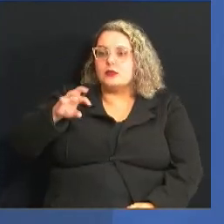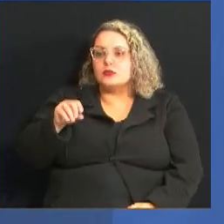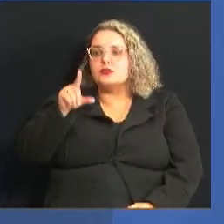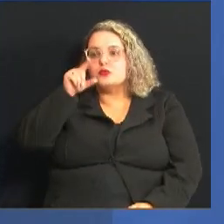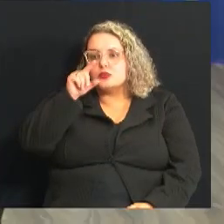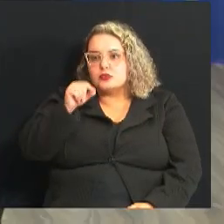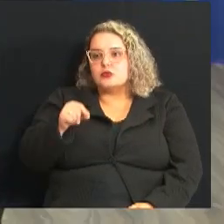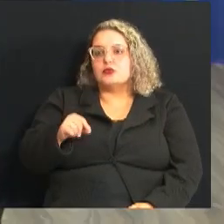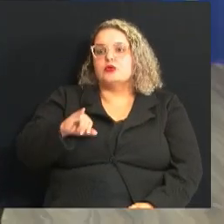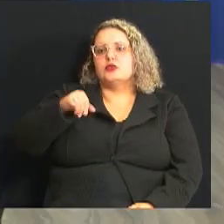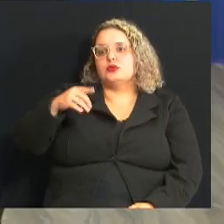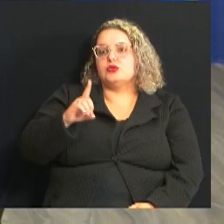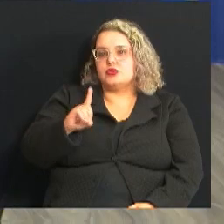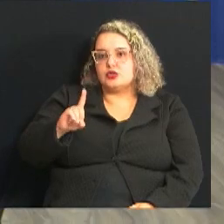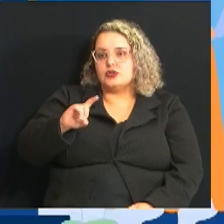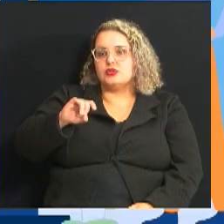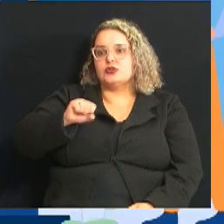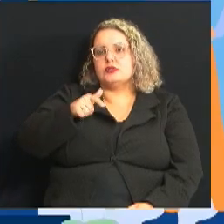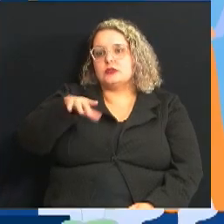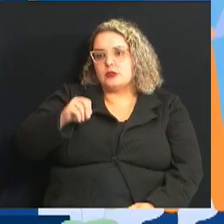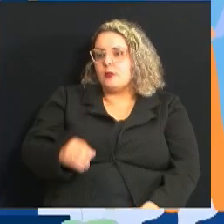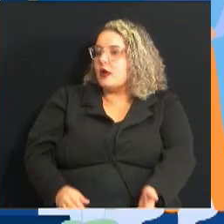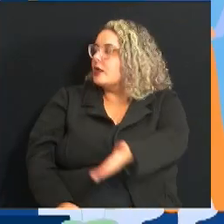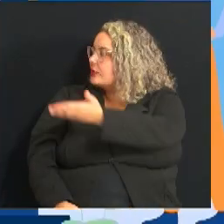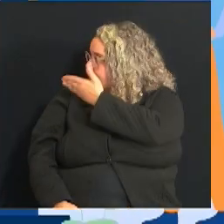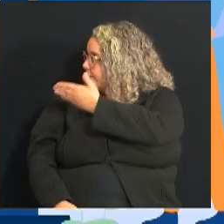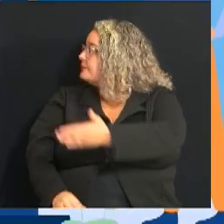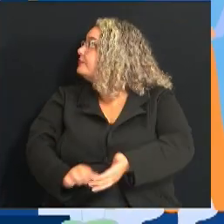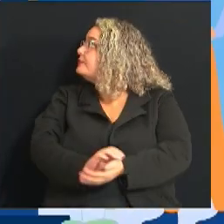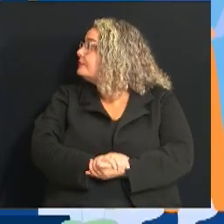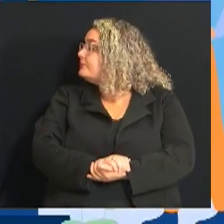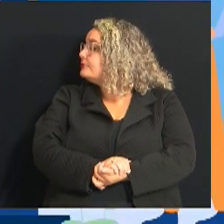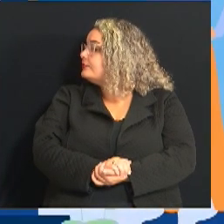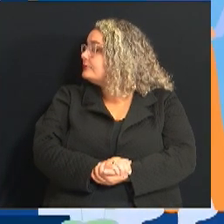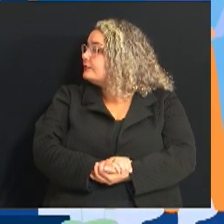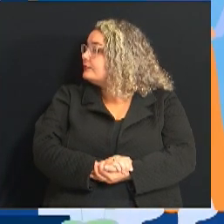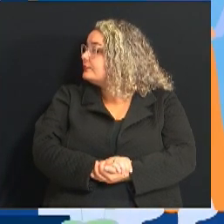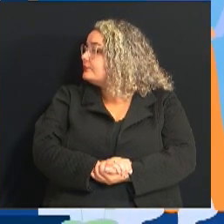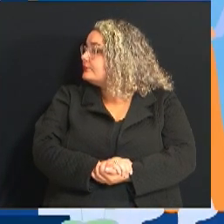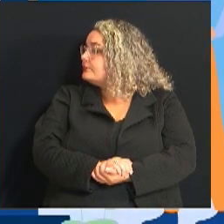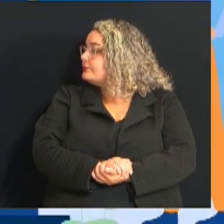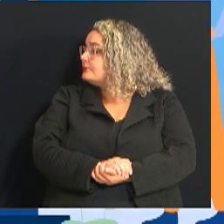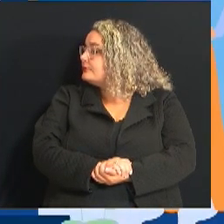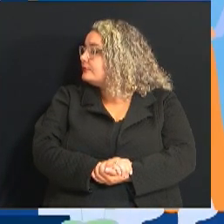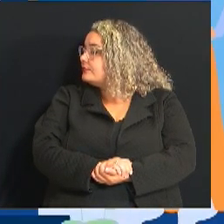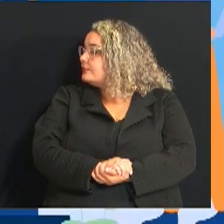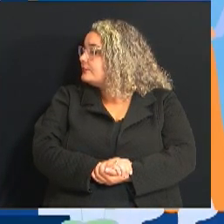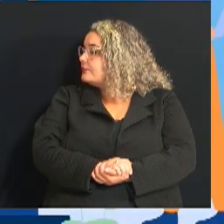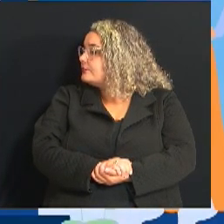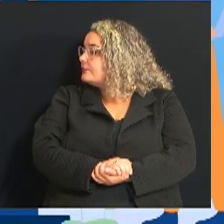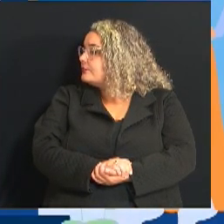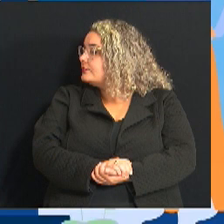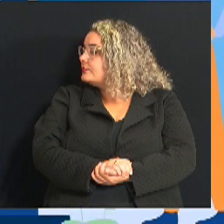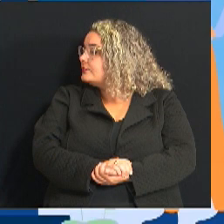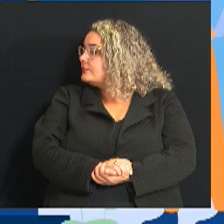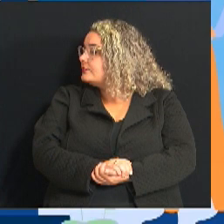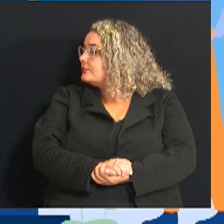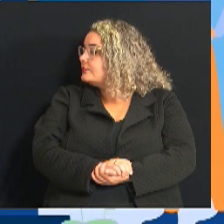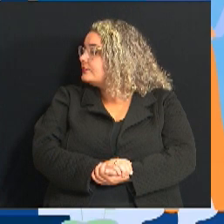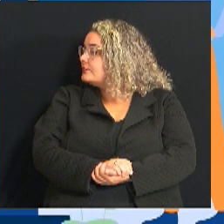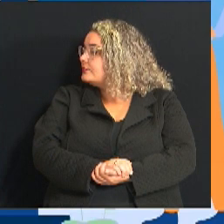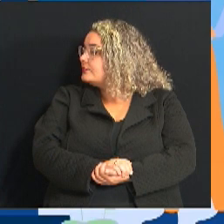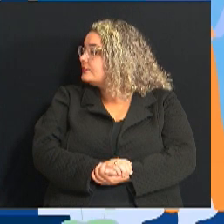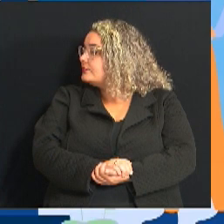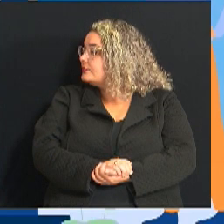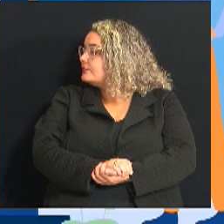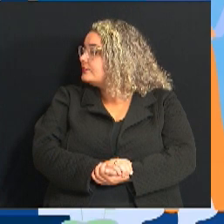São Pedro I, Parque Dom Pedro II, Residencial São José e ainda o Residencial Porto Seguro,